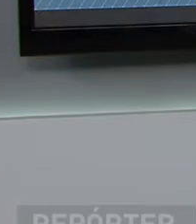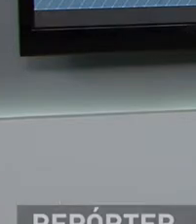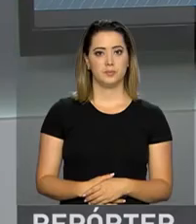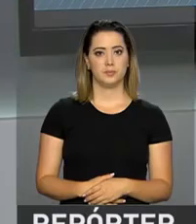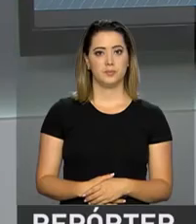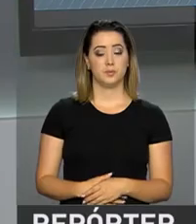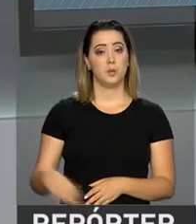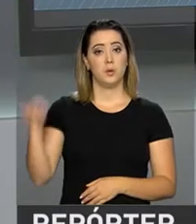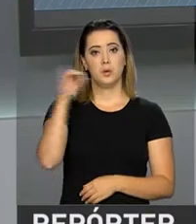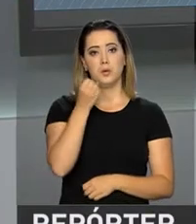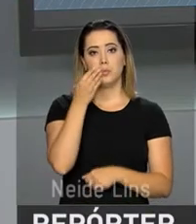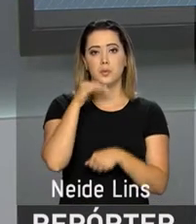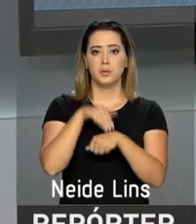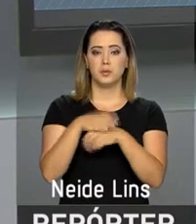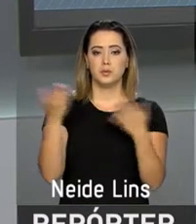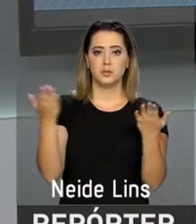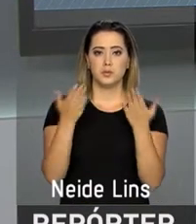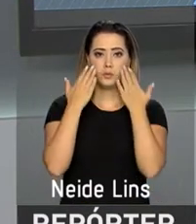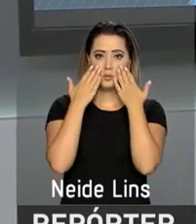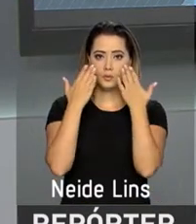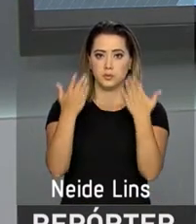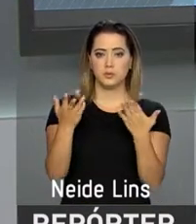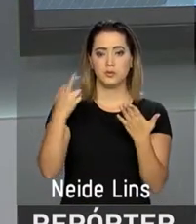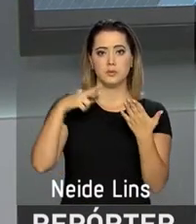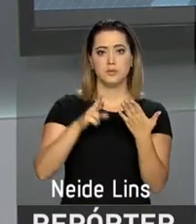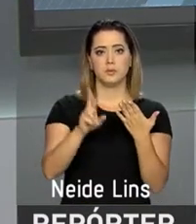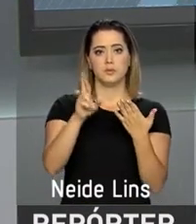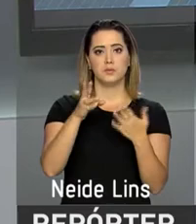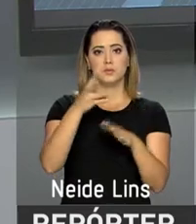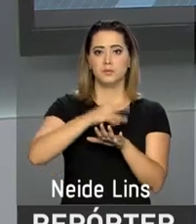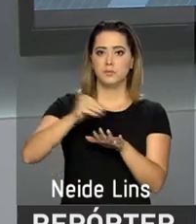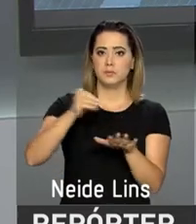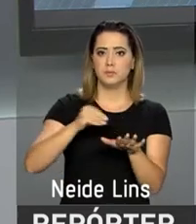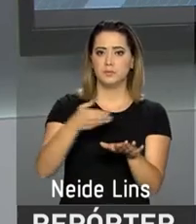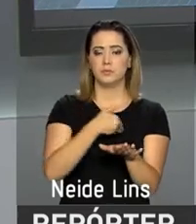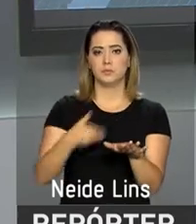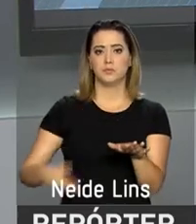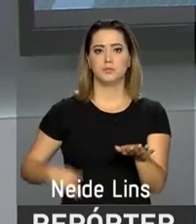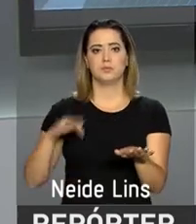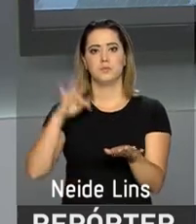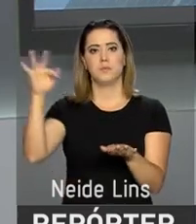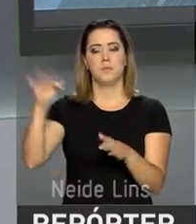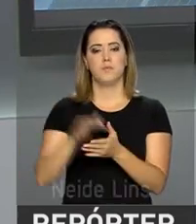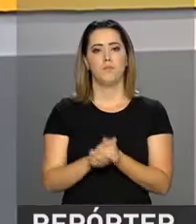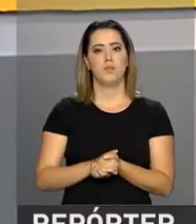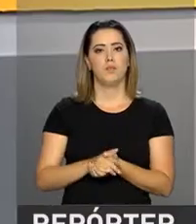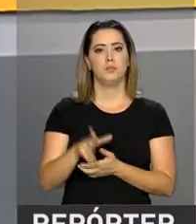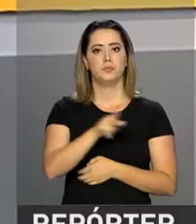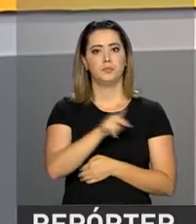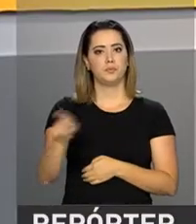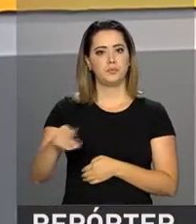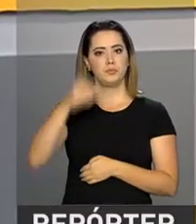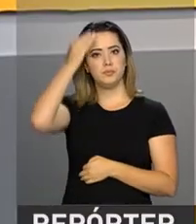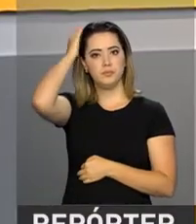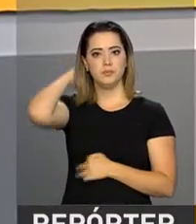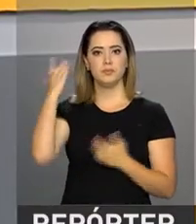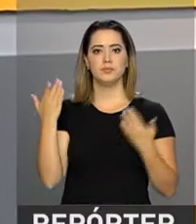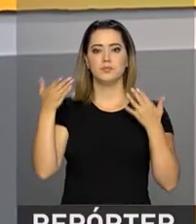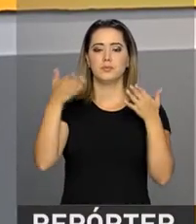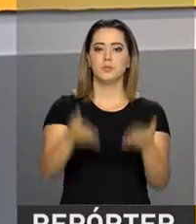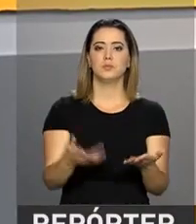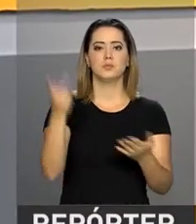olá boa noite começa agora o repórter nbr com as notícias do governo federal o presidente michel temer